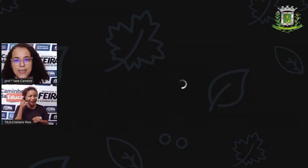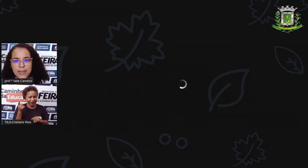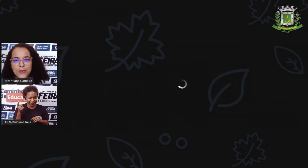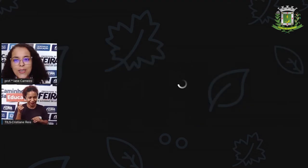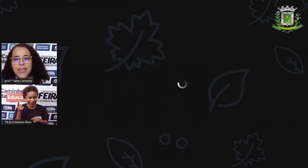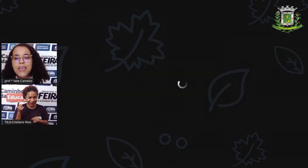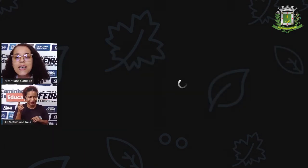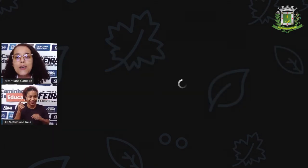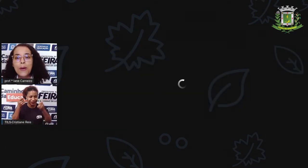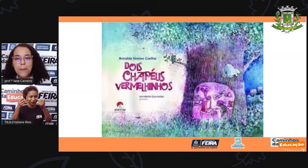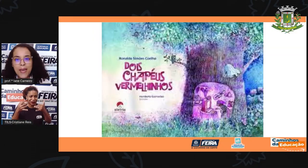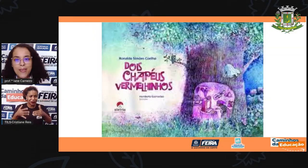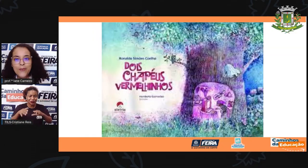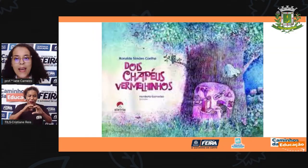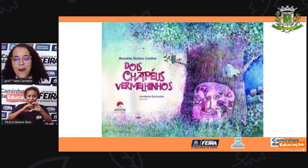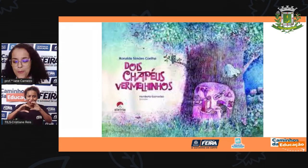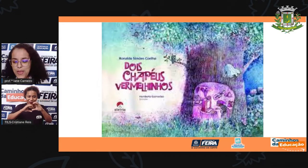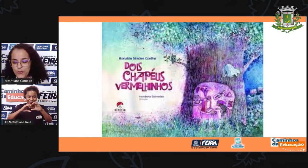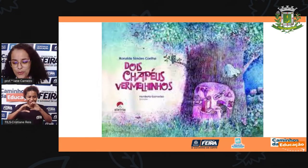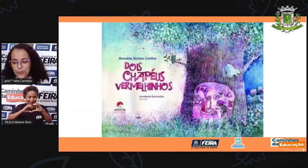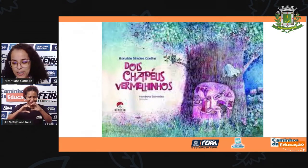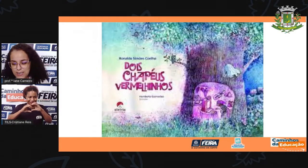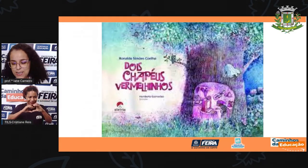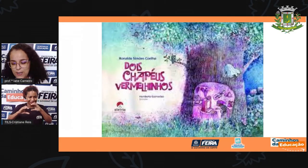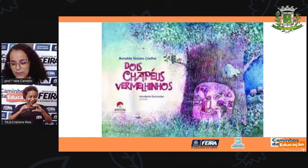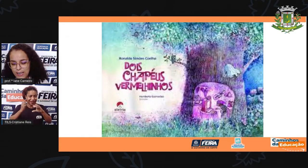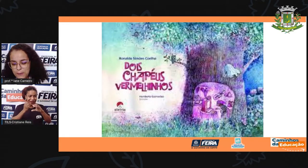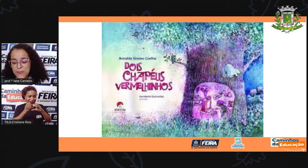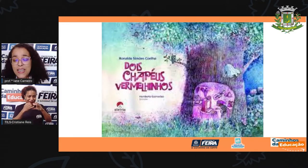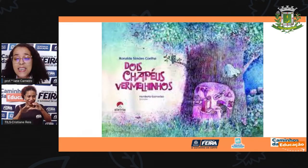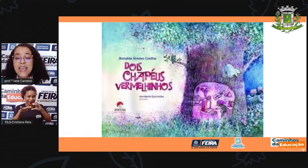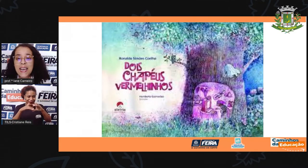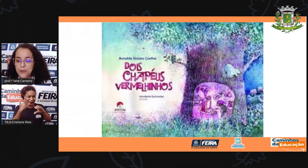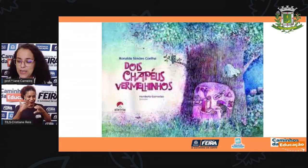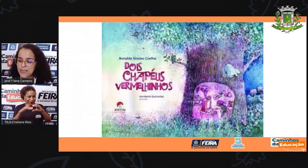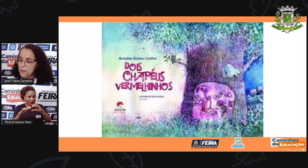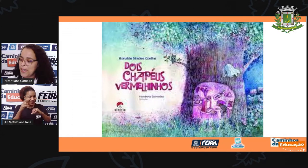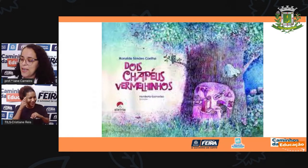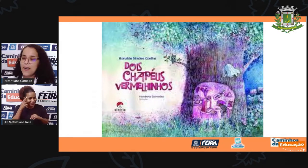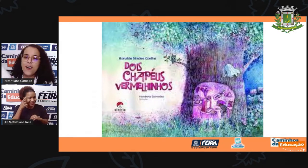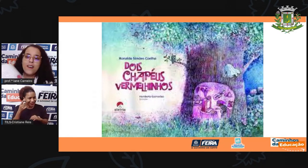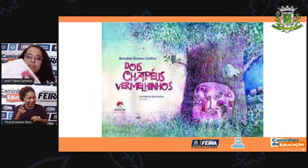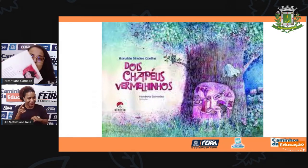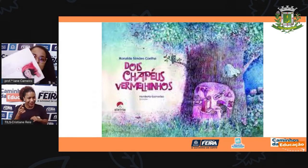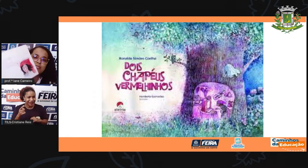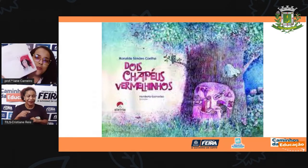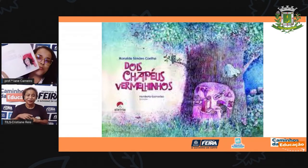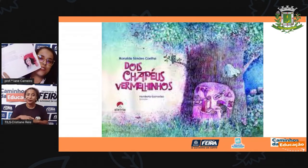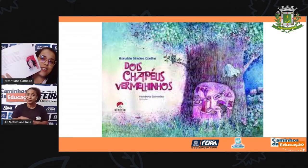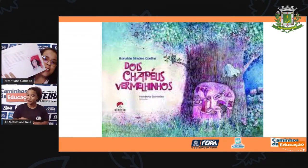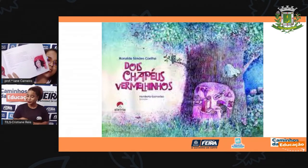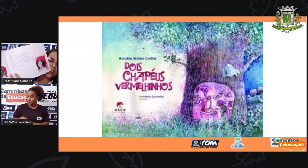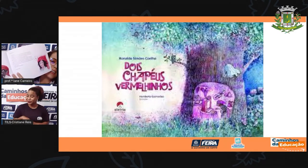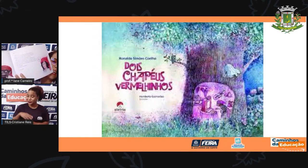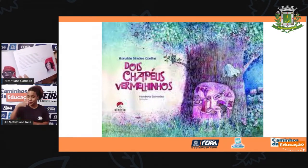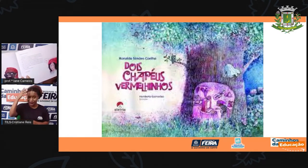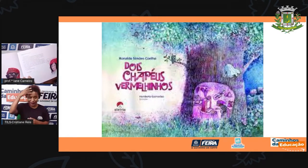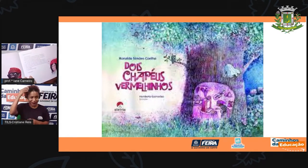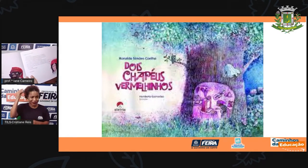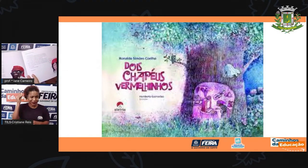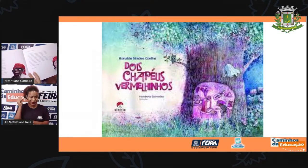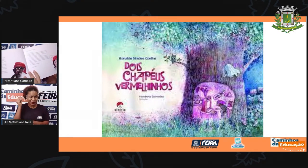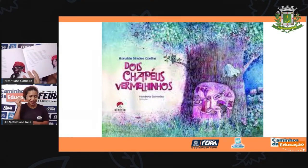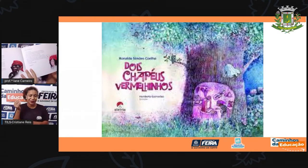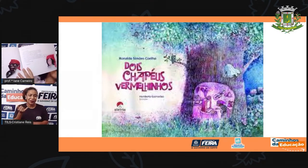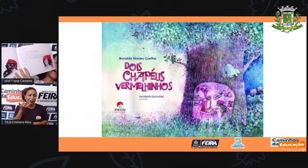comunicação, e que o e-mail é um meio de comunicação, né, e aí o Saci Pererê, ó, deixa mostrar aqui, ele